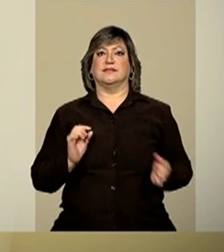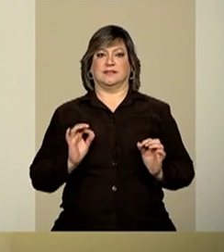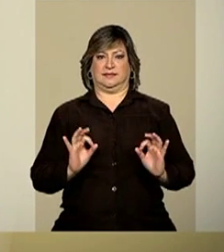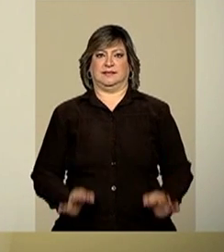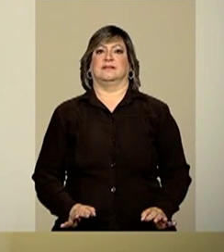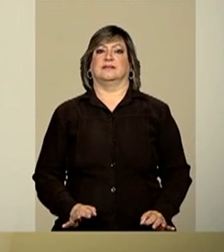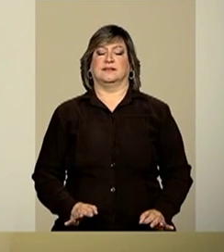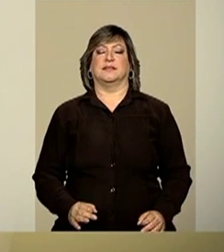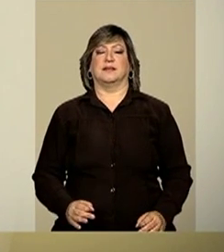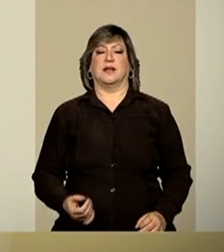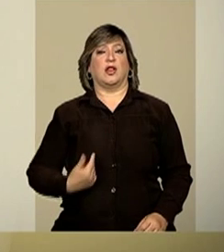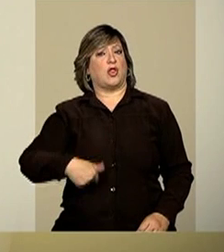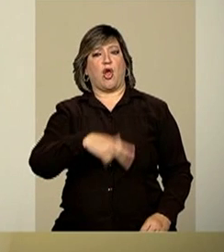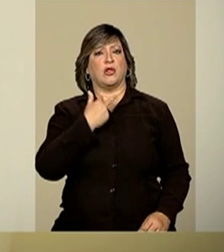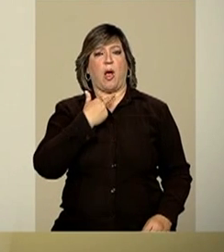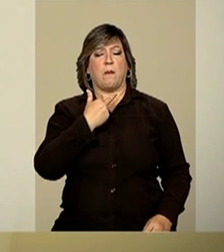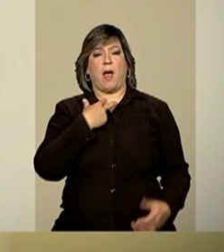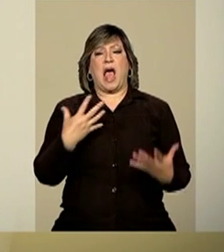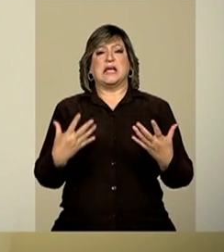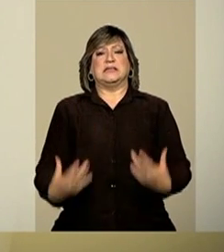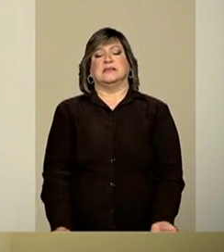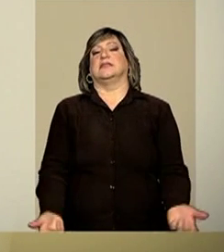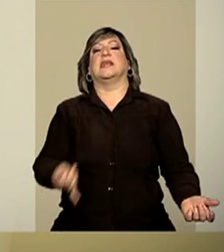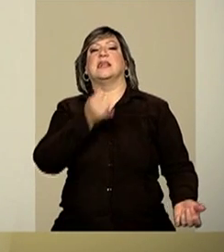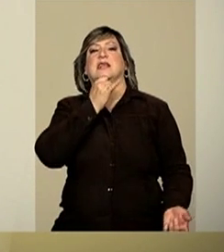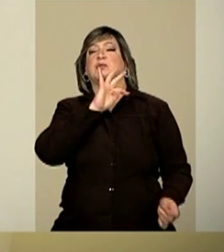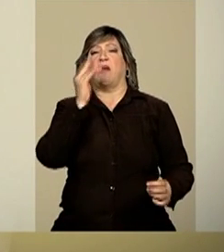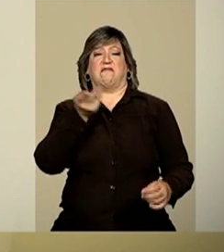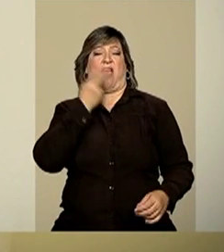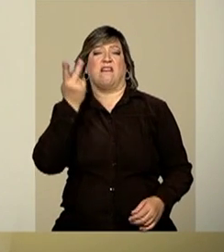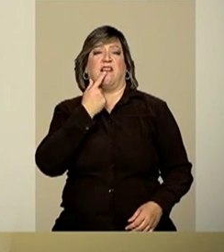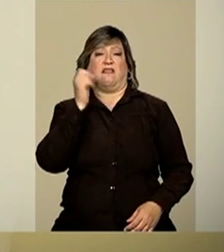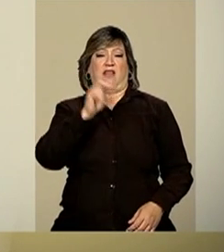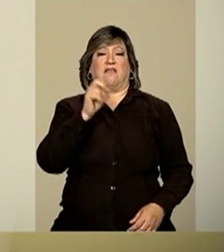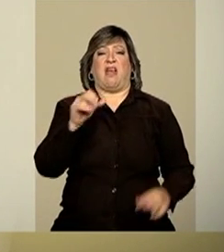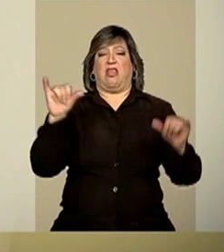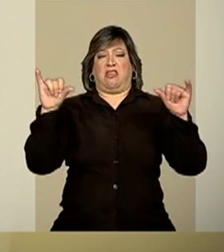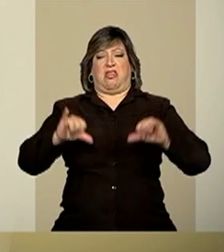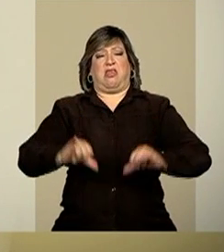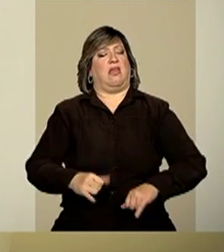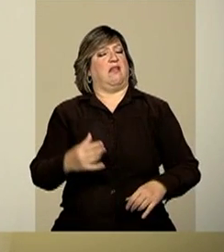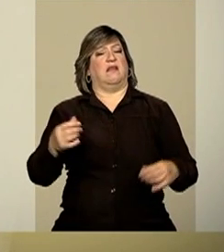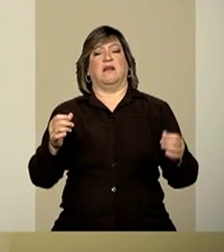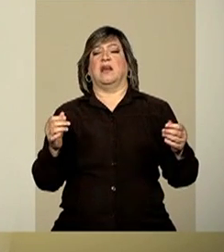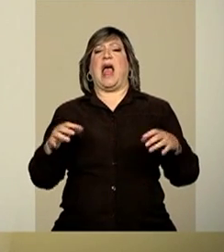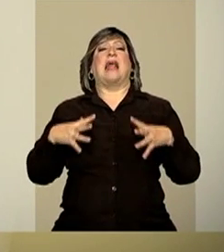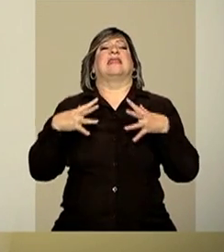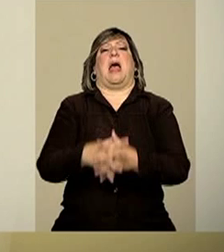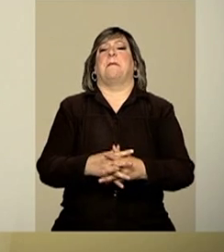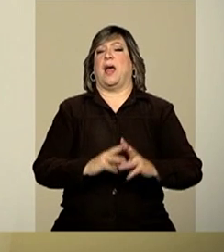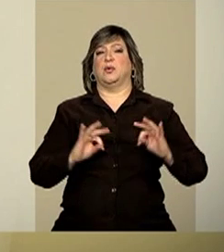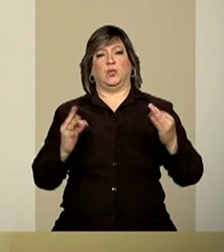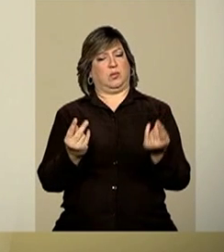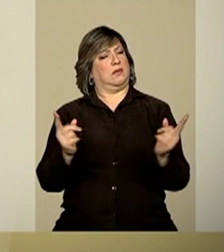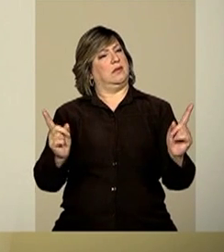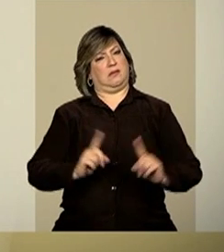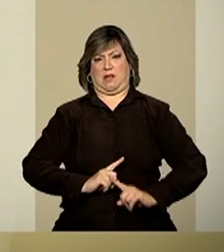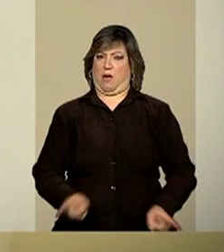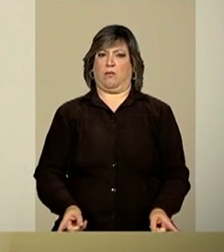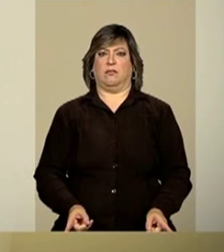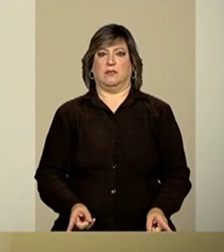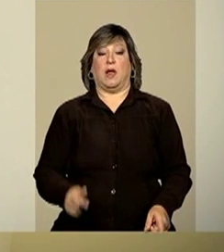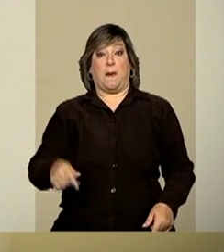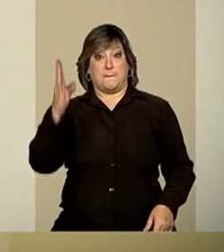Não podemos aceitar que uma capa de pessimismo cubra tudo e ofusque o mais importante. O